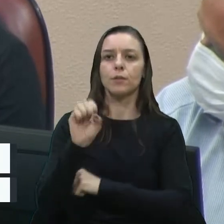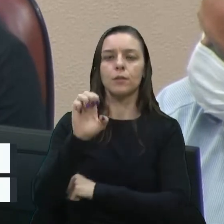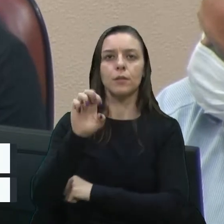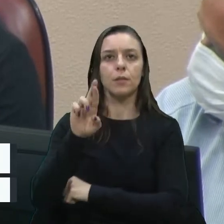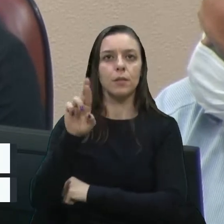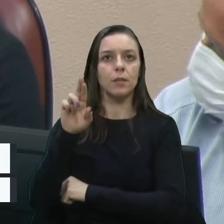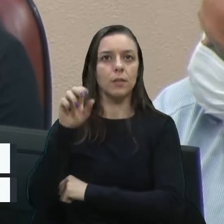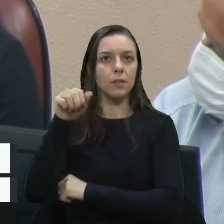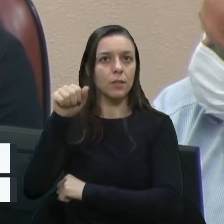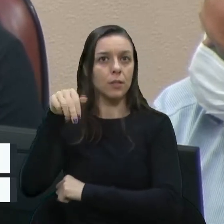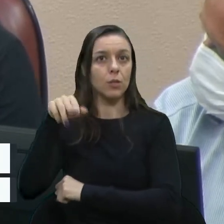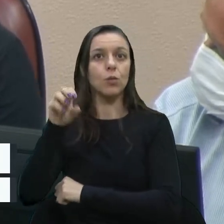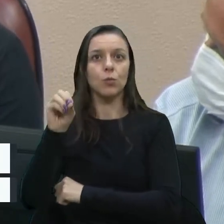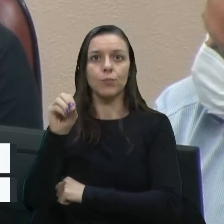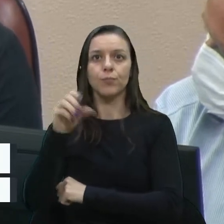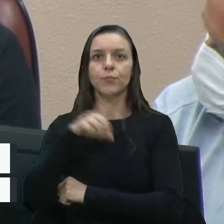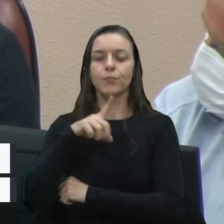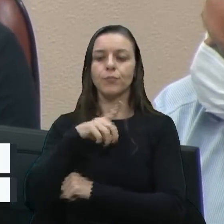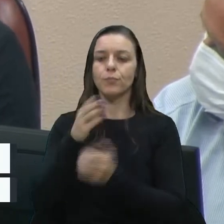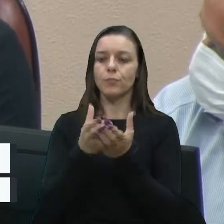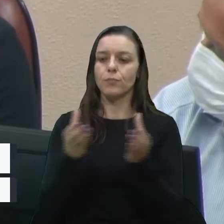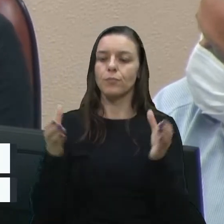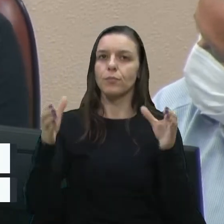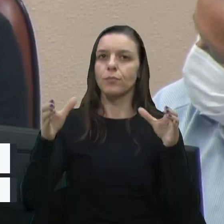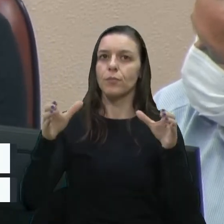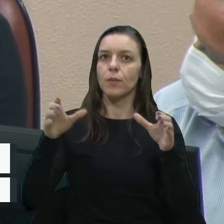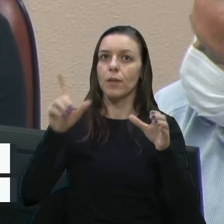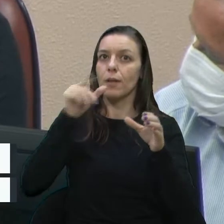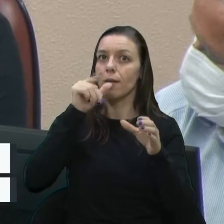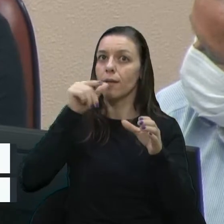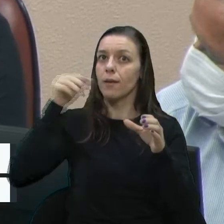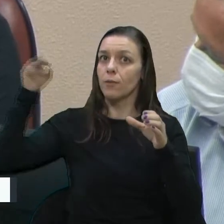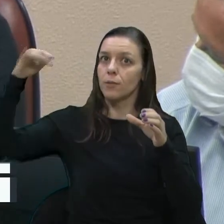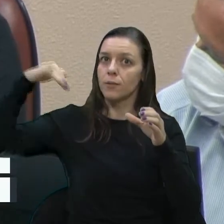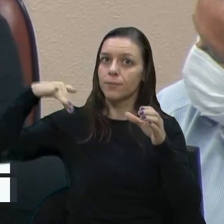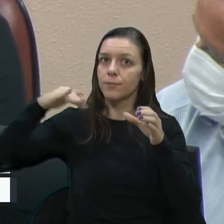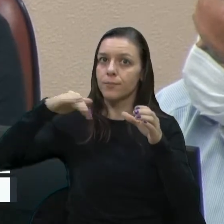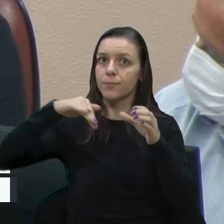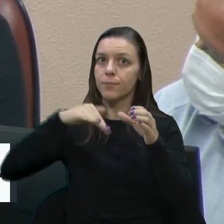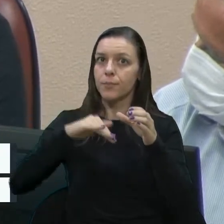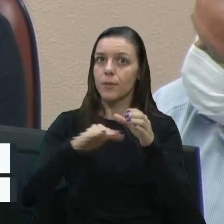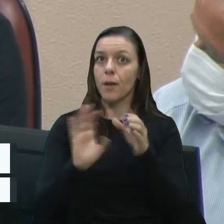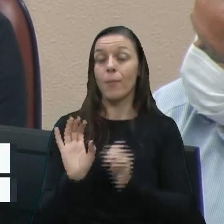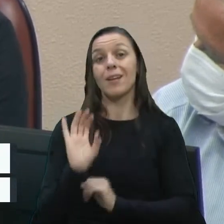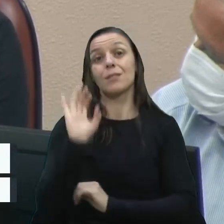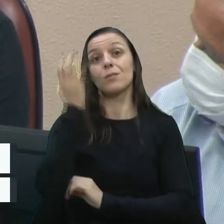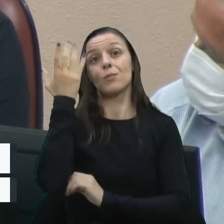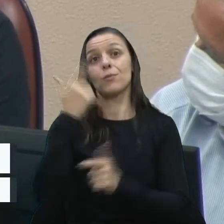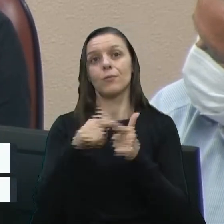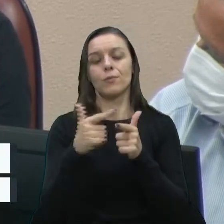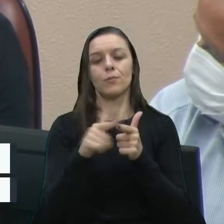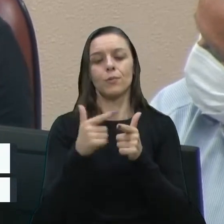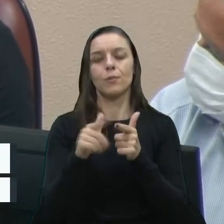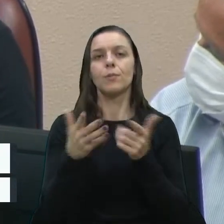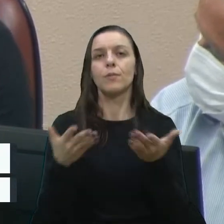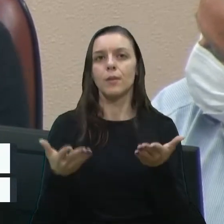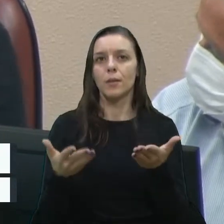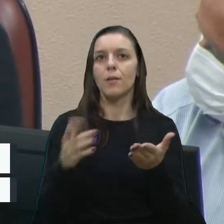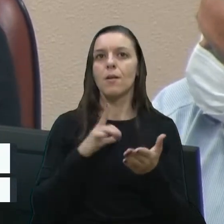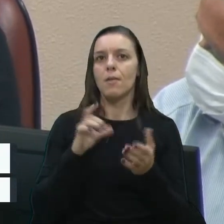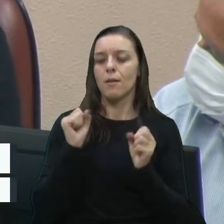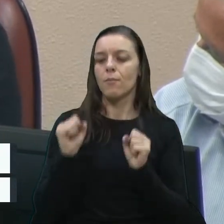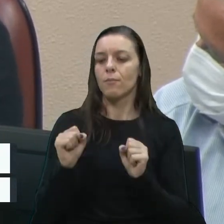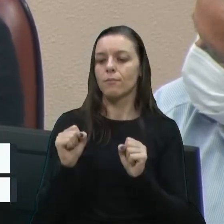de contenção, mas é um piscinão, aonde veio trazer a solução. Então, o poder público está certo, está no